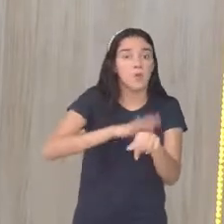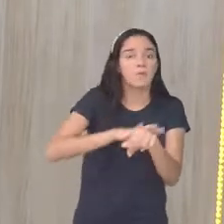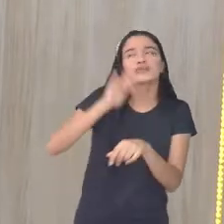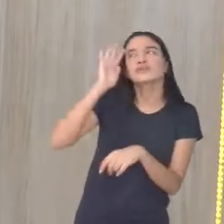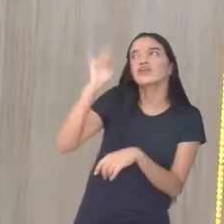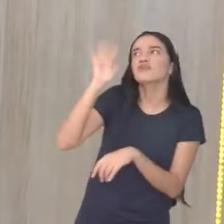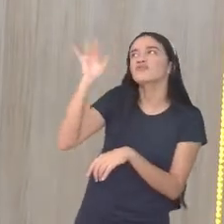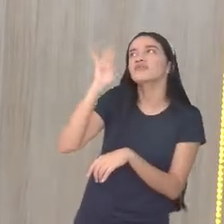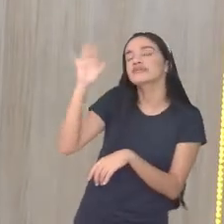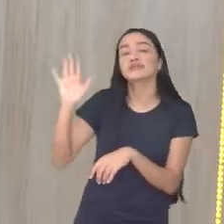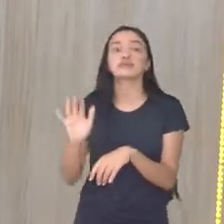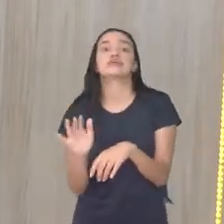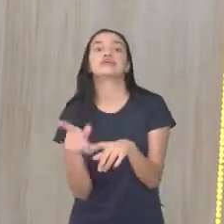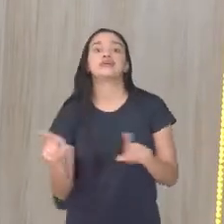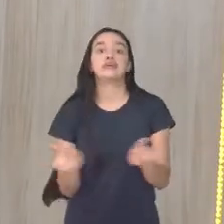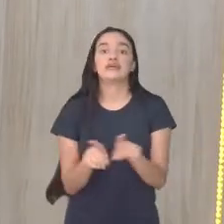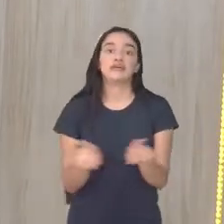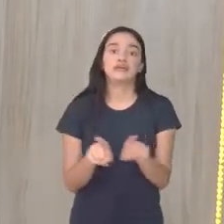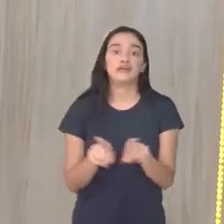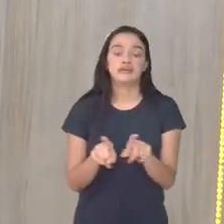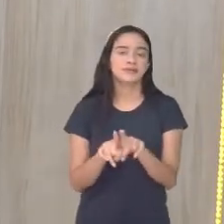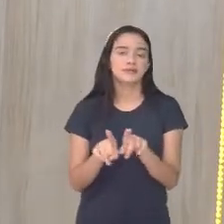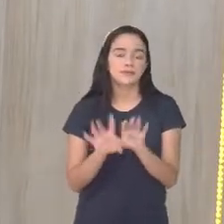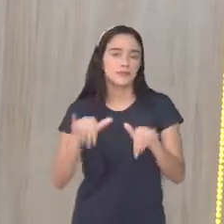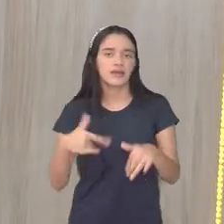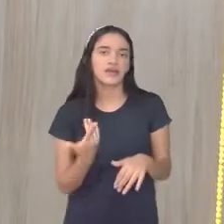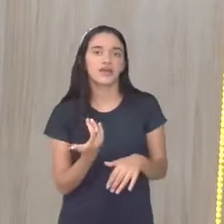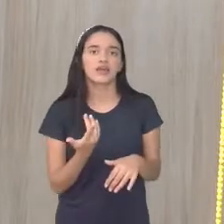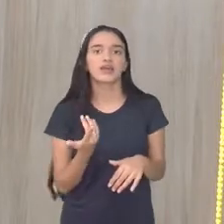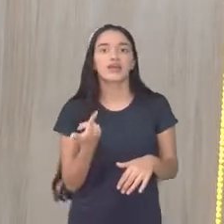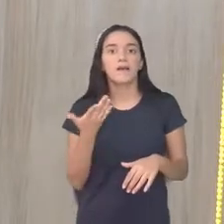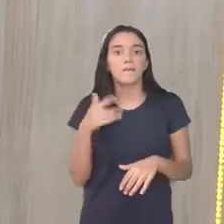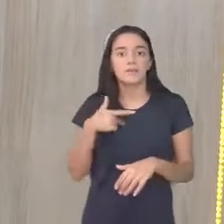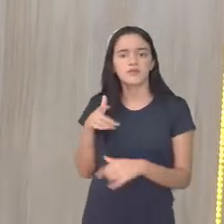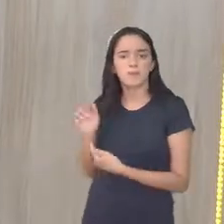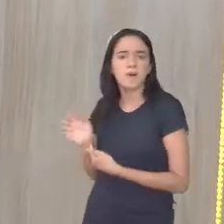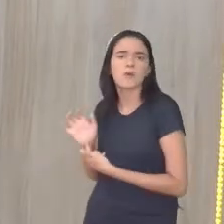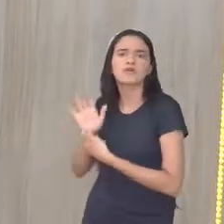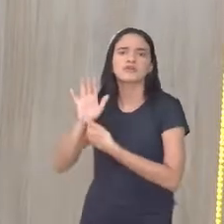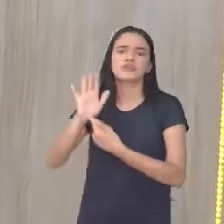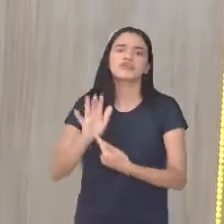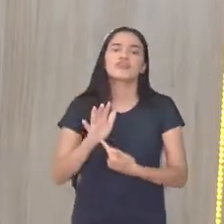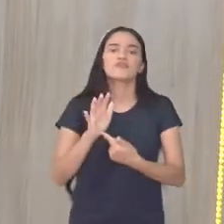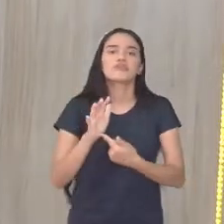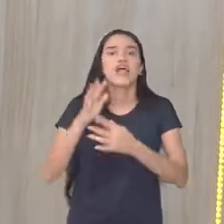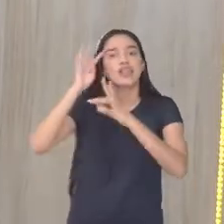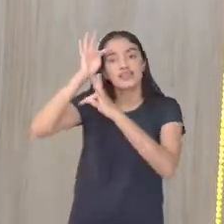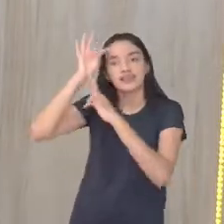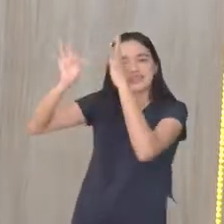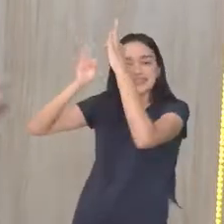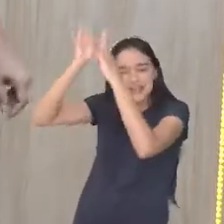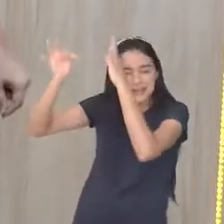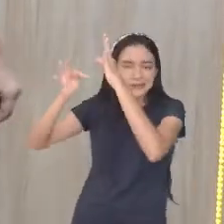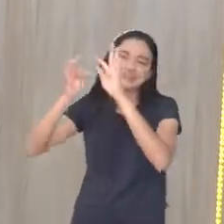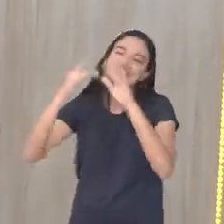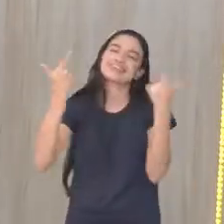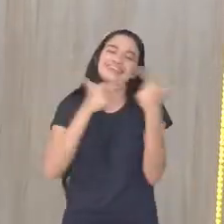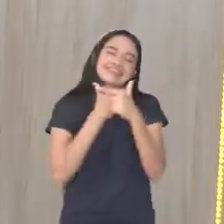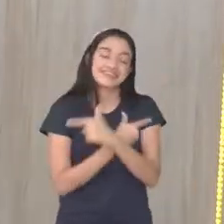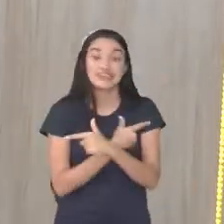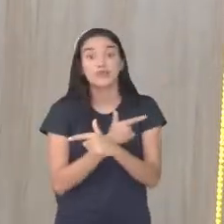Oi pessoal, vamos falar sobre fotografia? Hoje eu vou falar com vocês sobre autorretrato. Autorretrato é uma